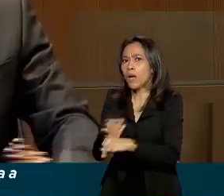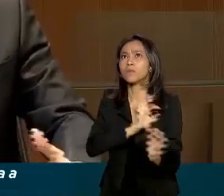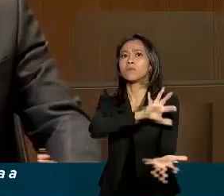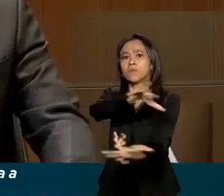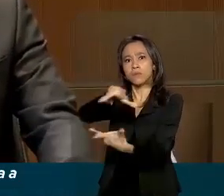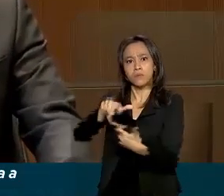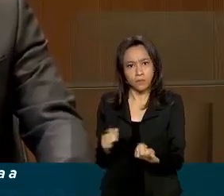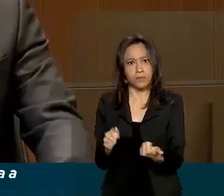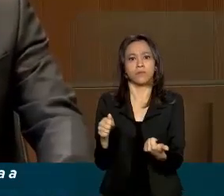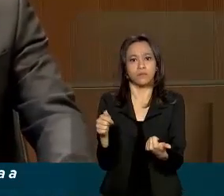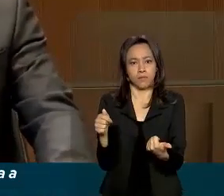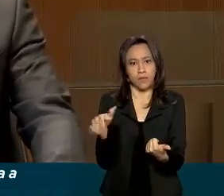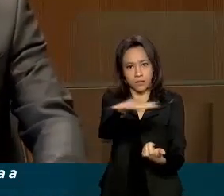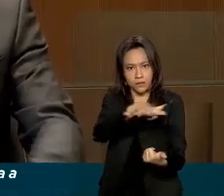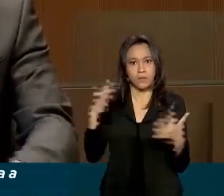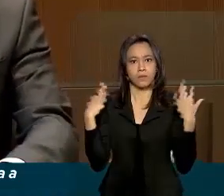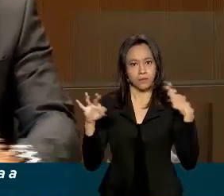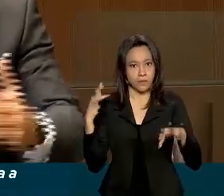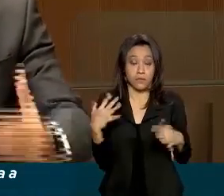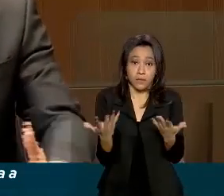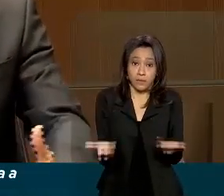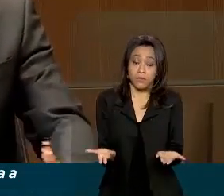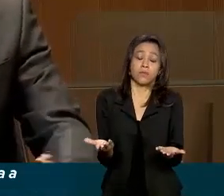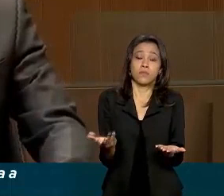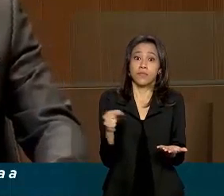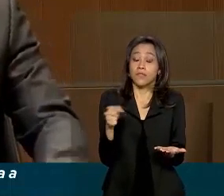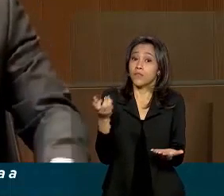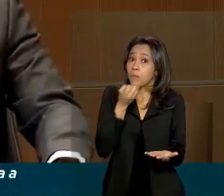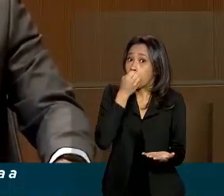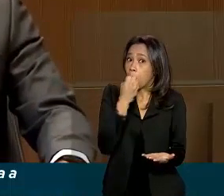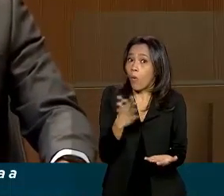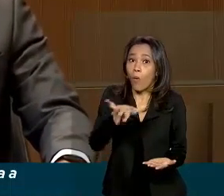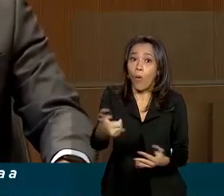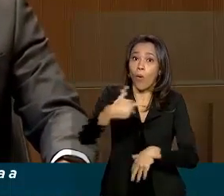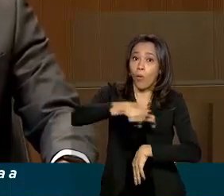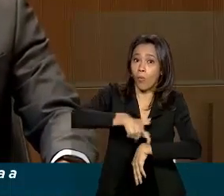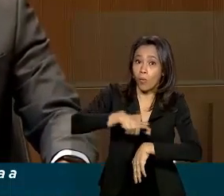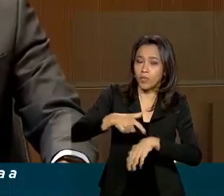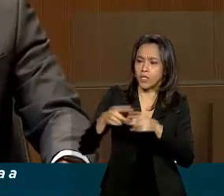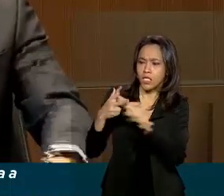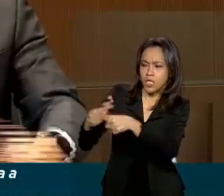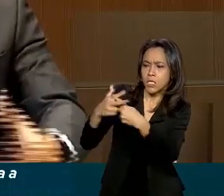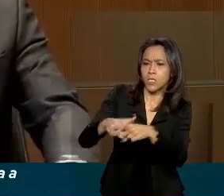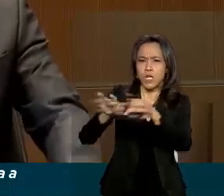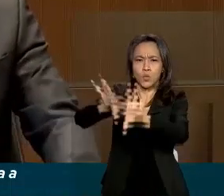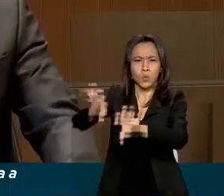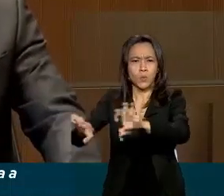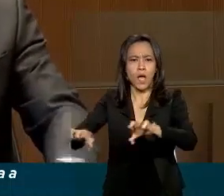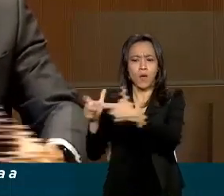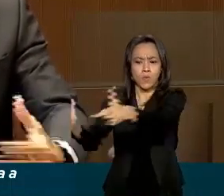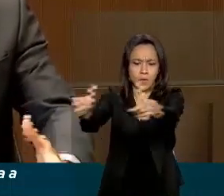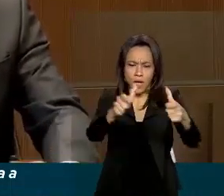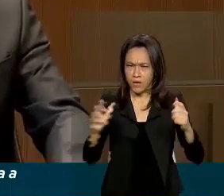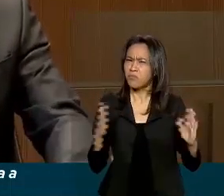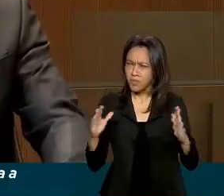planeta. Então, isso vem num bom momento, essa estruturação dos parques, com um prazo máximo de até 3 anos, não é